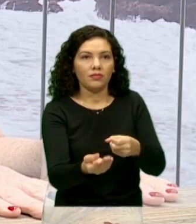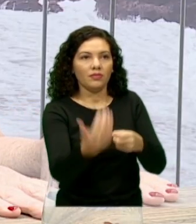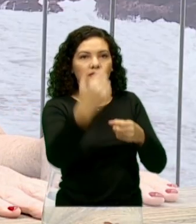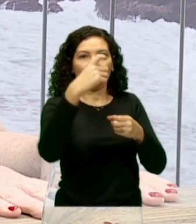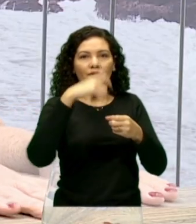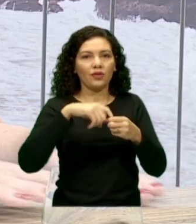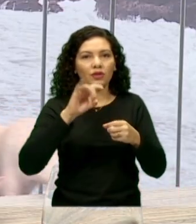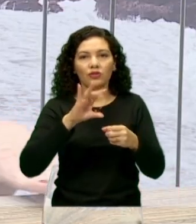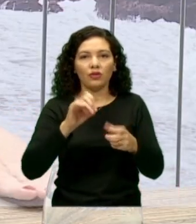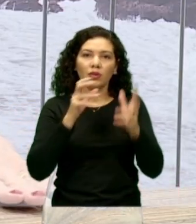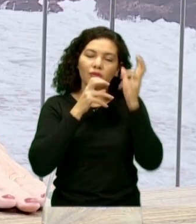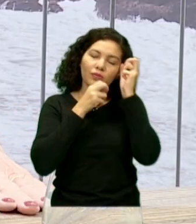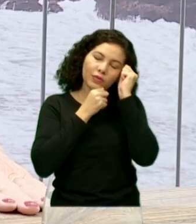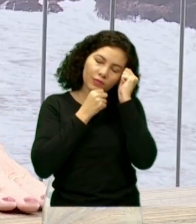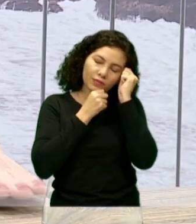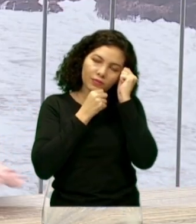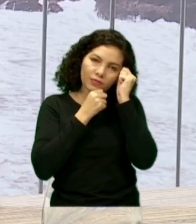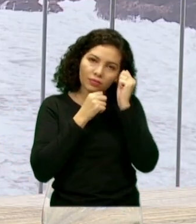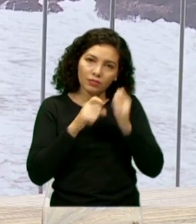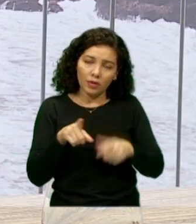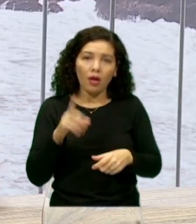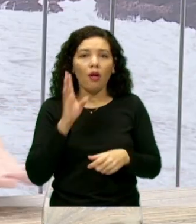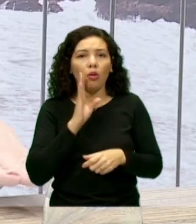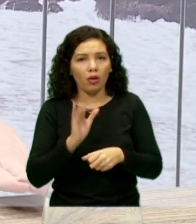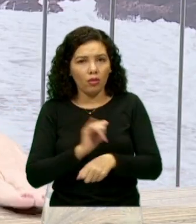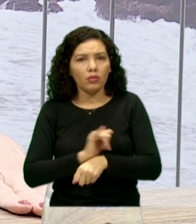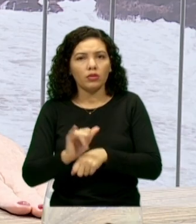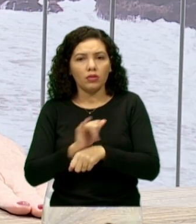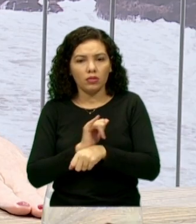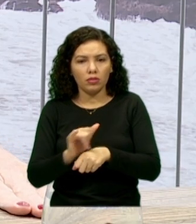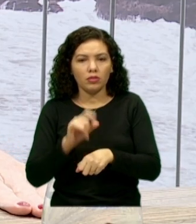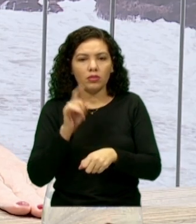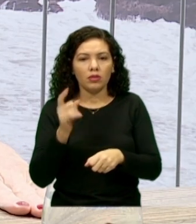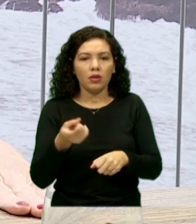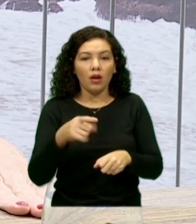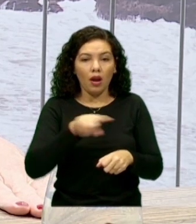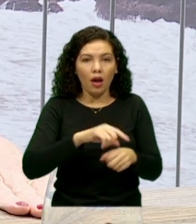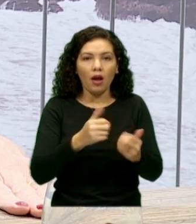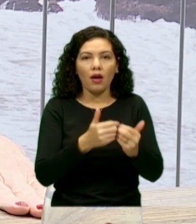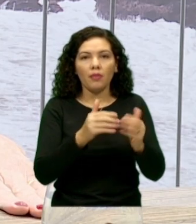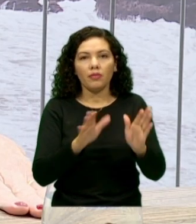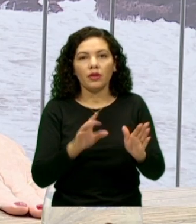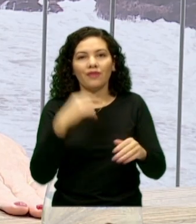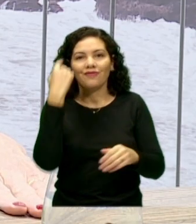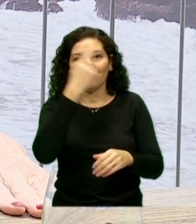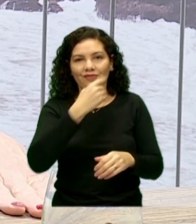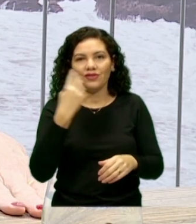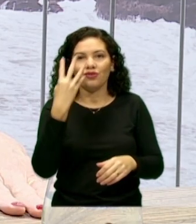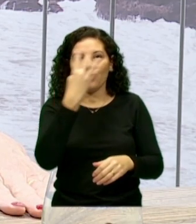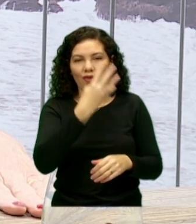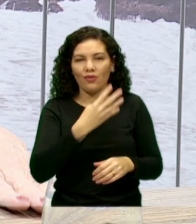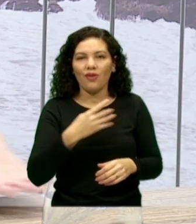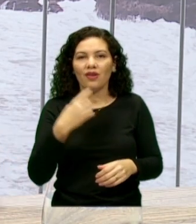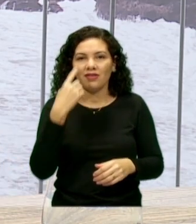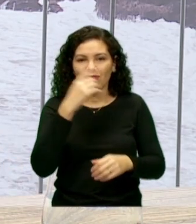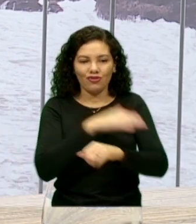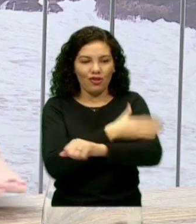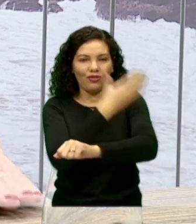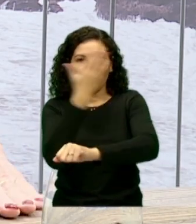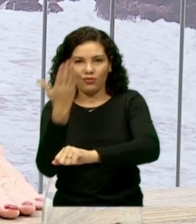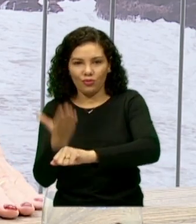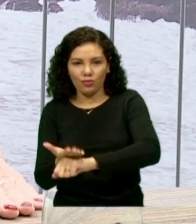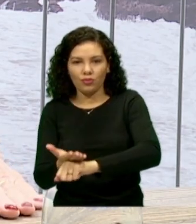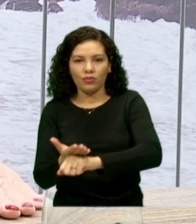dormir. Eu acho legal essa estratégia de abrir lá 24 horas, que eles